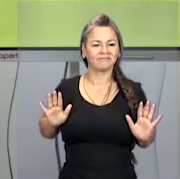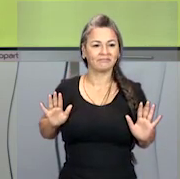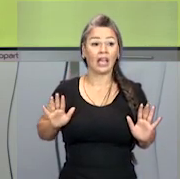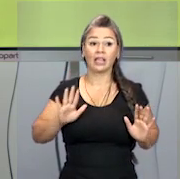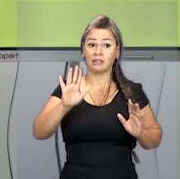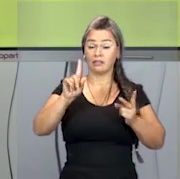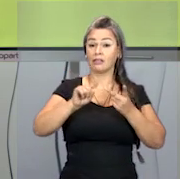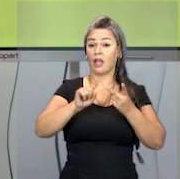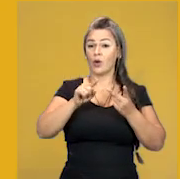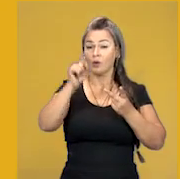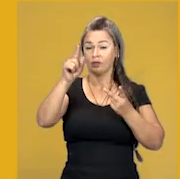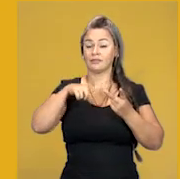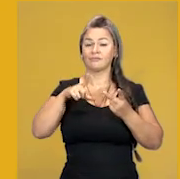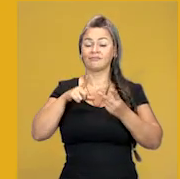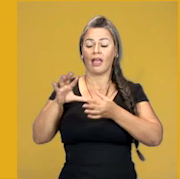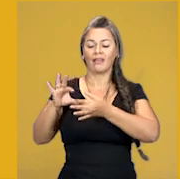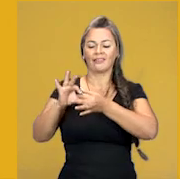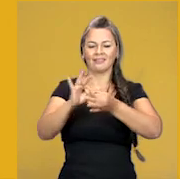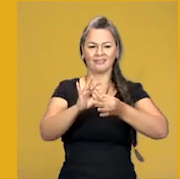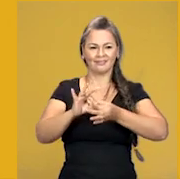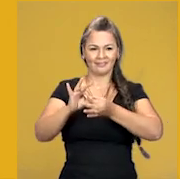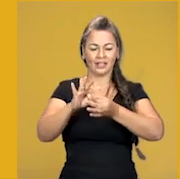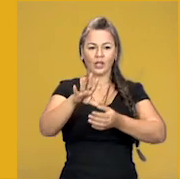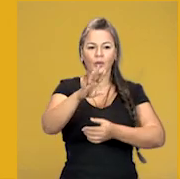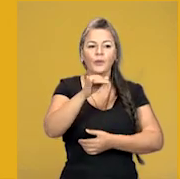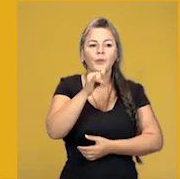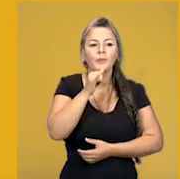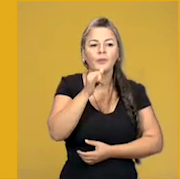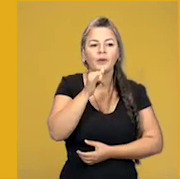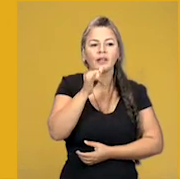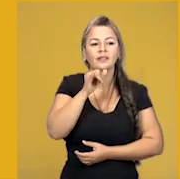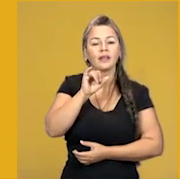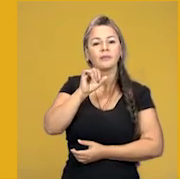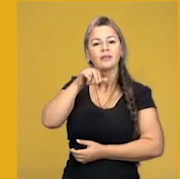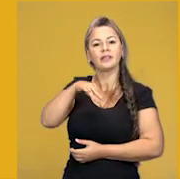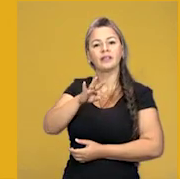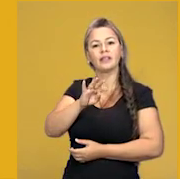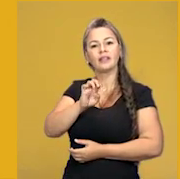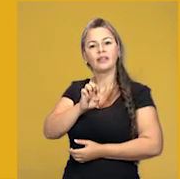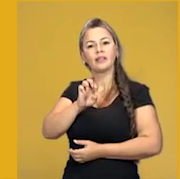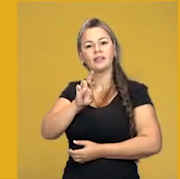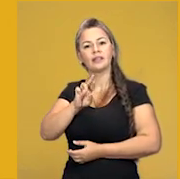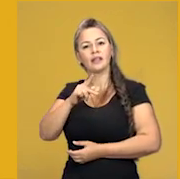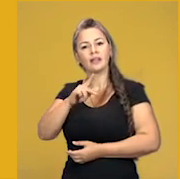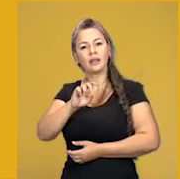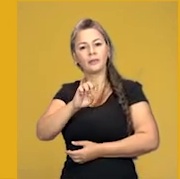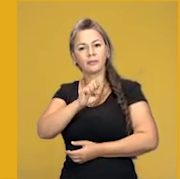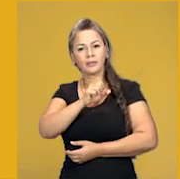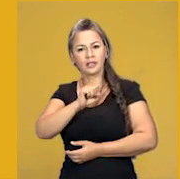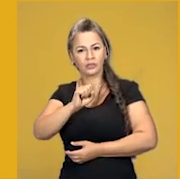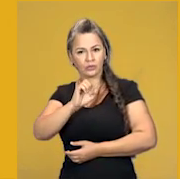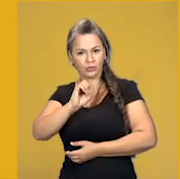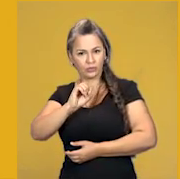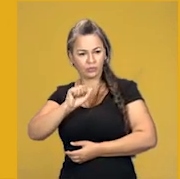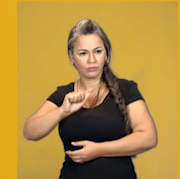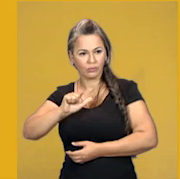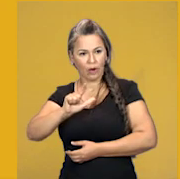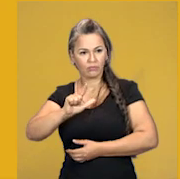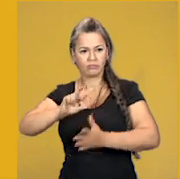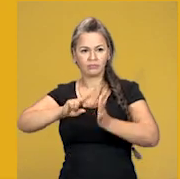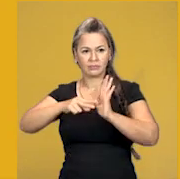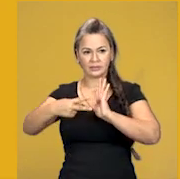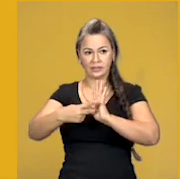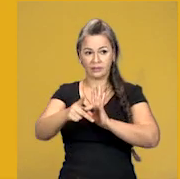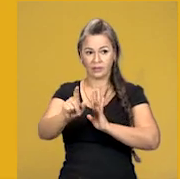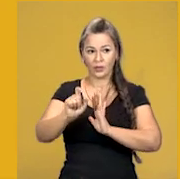Interpessoal. As relações pessoais que a pessoa estabelece no seu cotidiano, capazes de influenciar o seu comportamento. Então, se nós